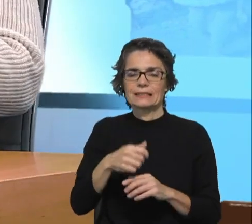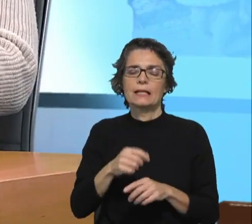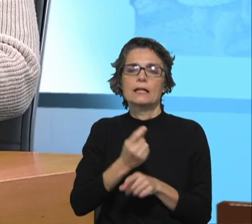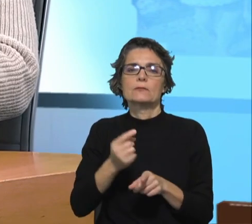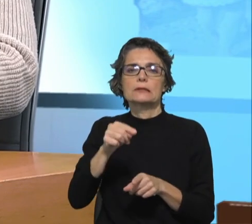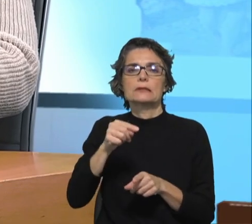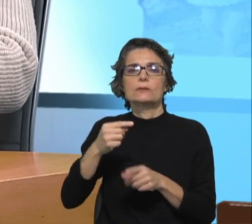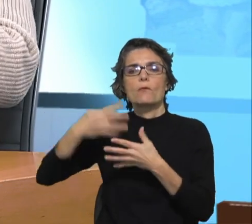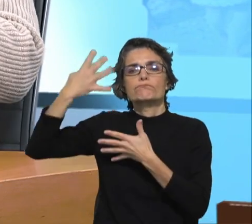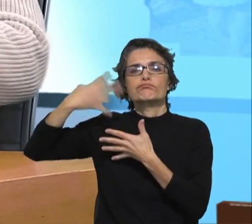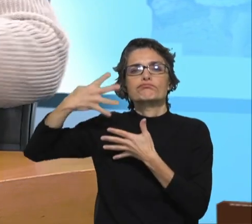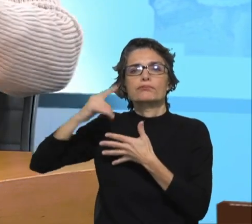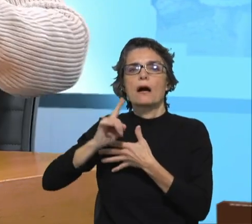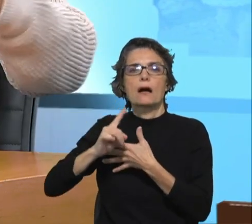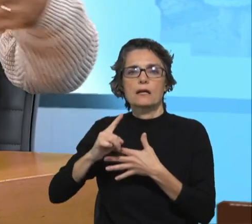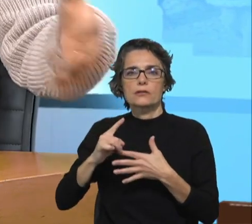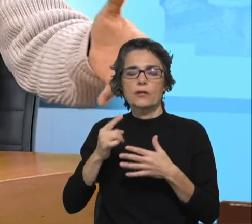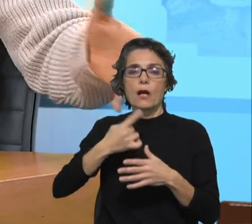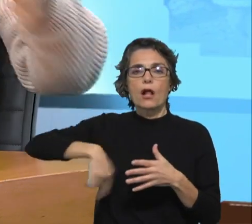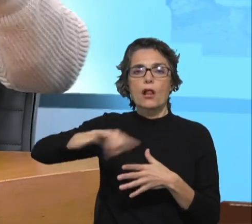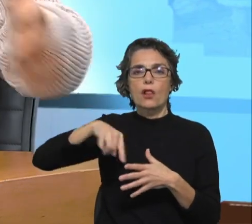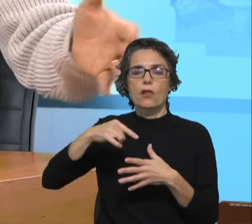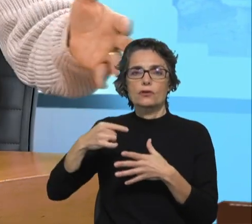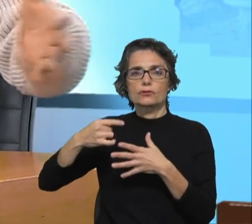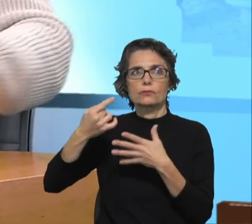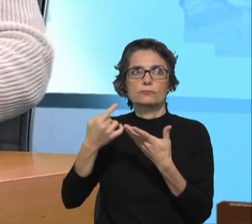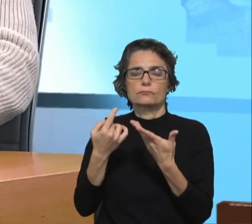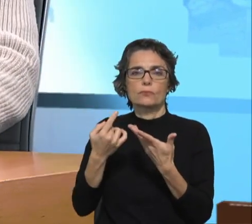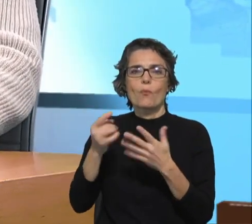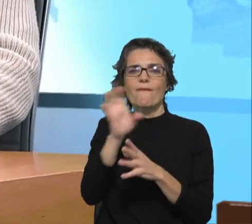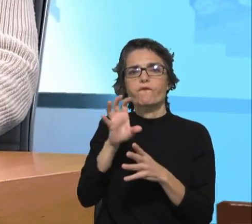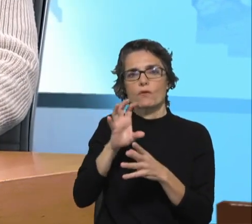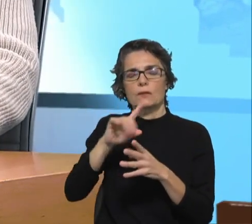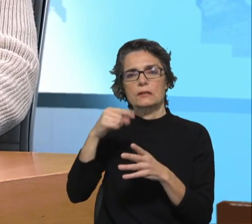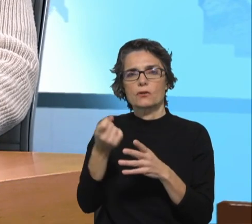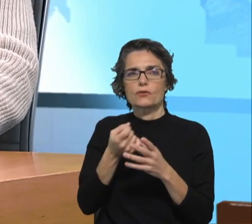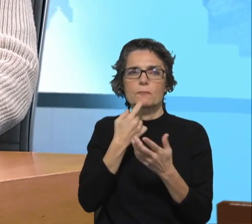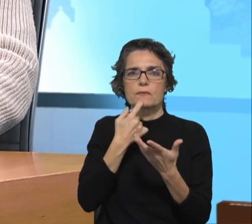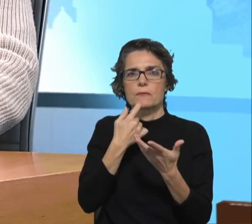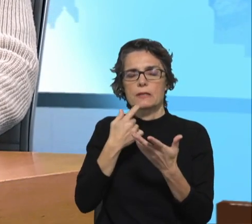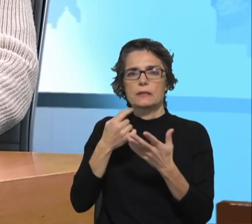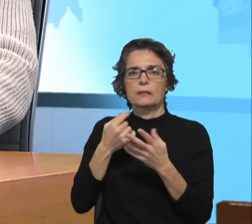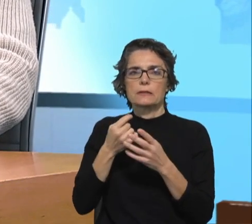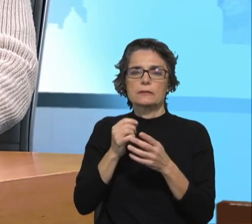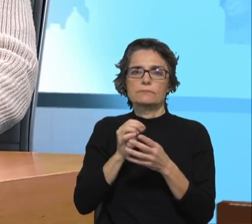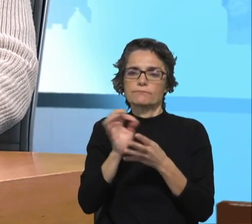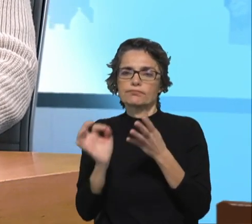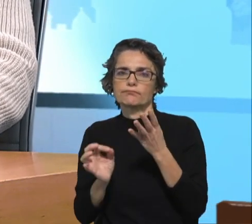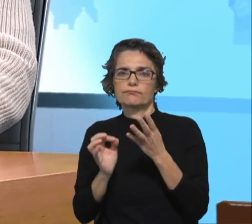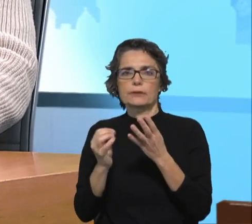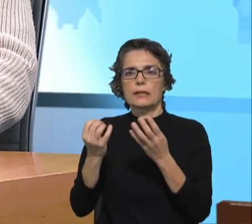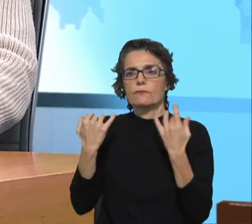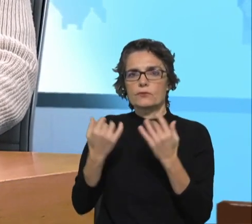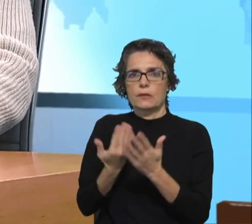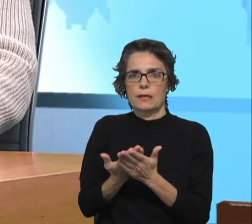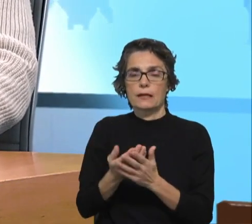construtos que nós fazemos para realizar determinadas instruções. Ponto final. E os algoritmos, uma das coisas que se percebeu